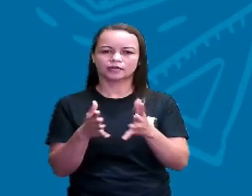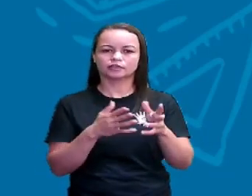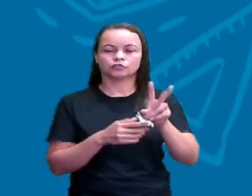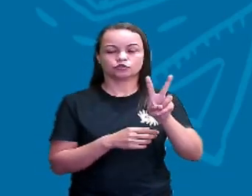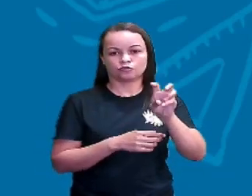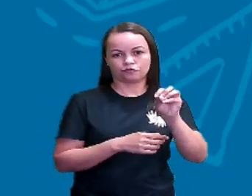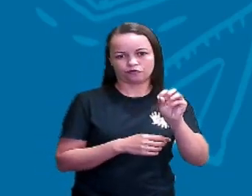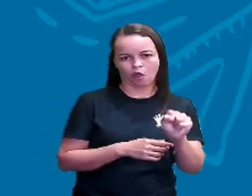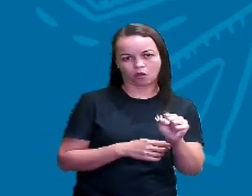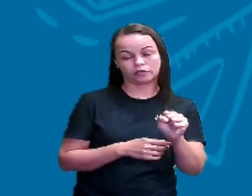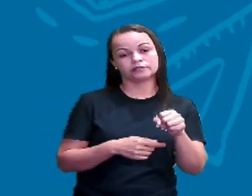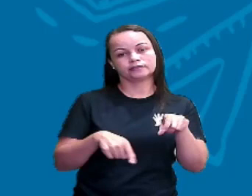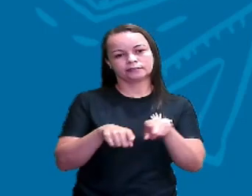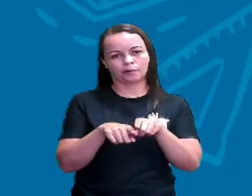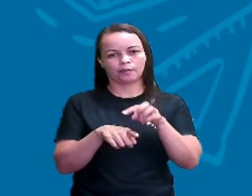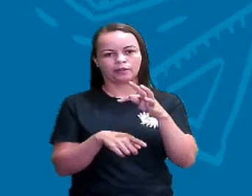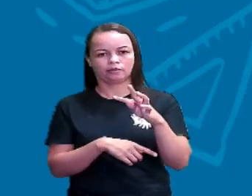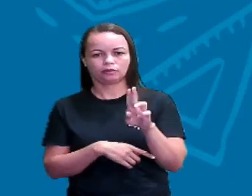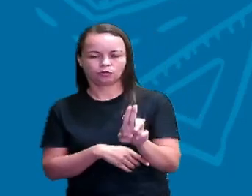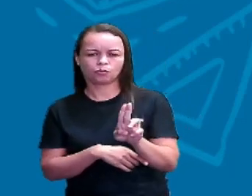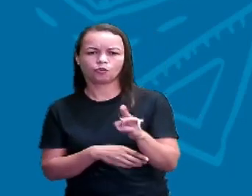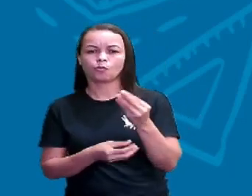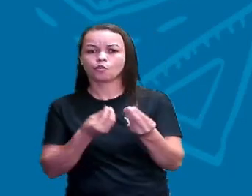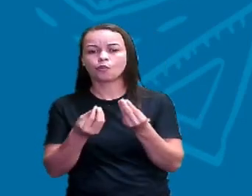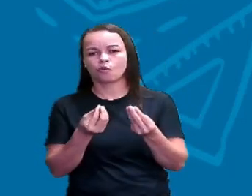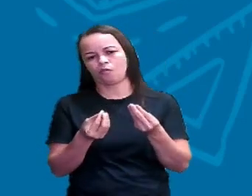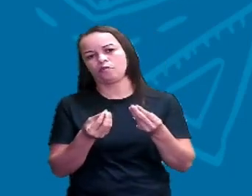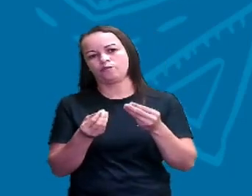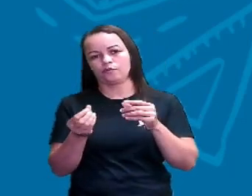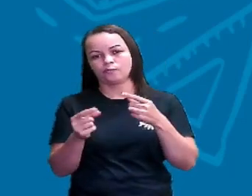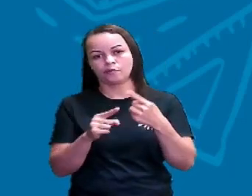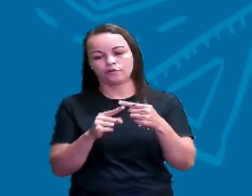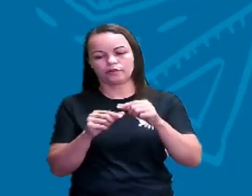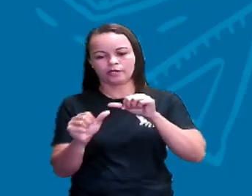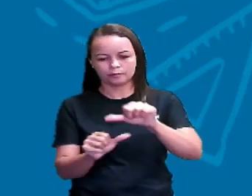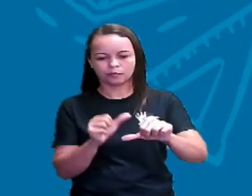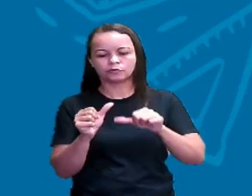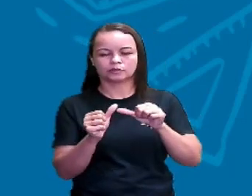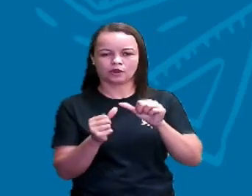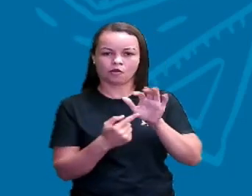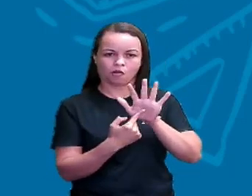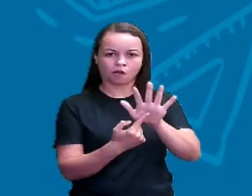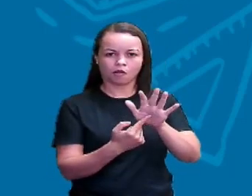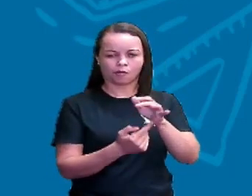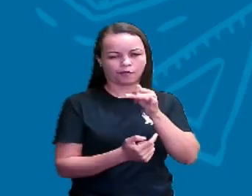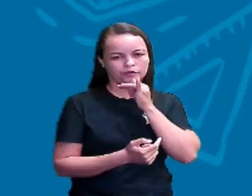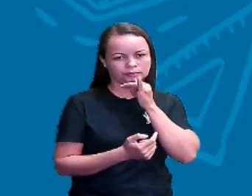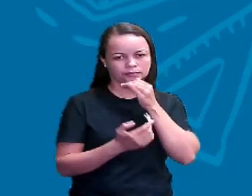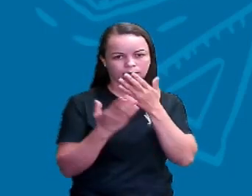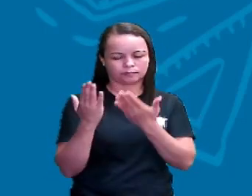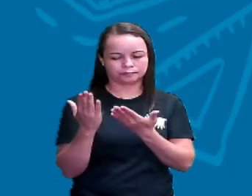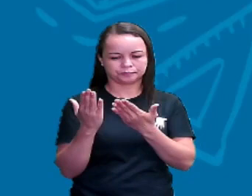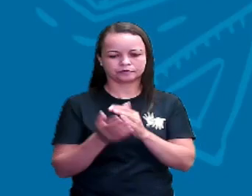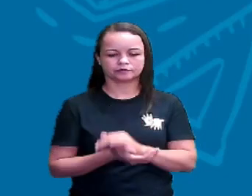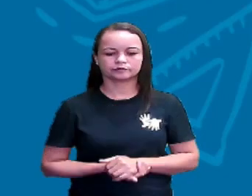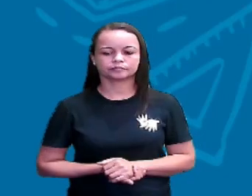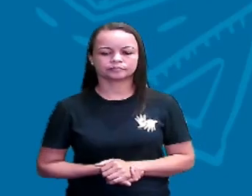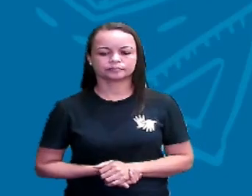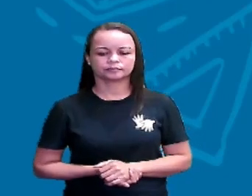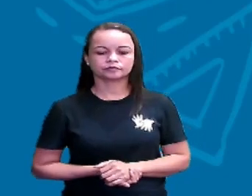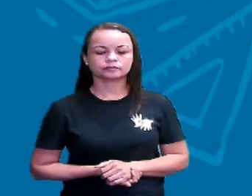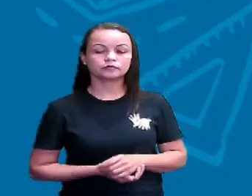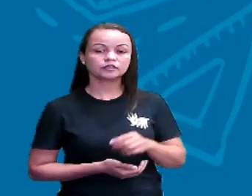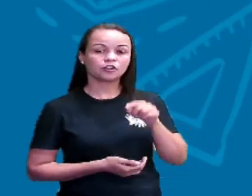vos e desse tu, porque ele muda. Olha aí o exemplo que eu tinha acabado de dizer. Vos sos